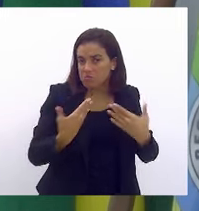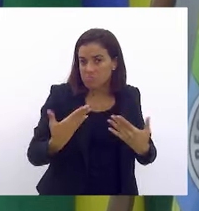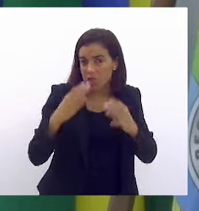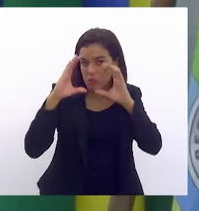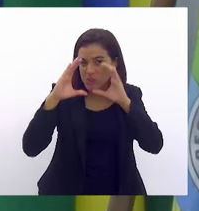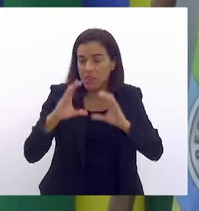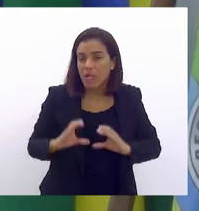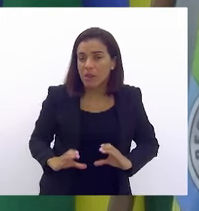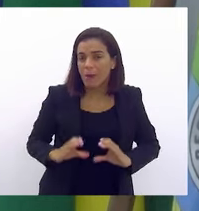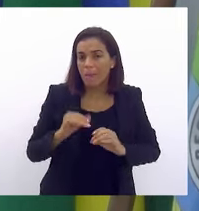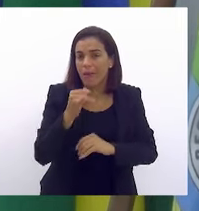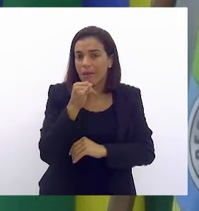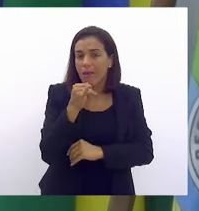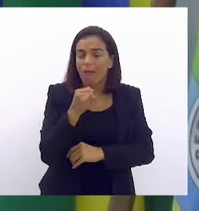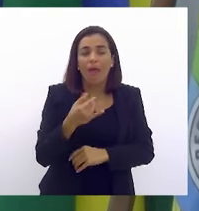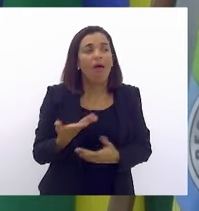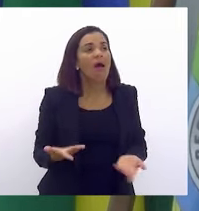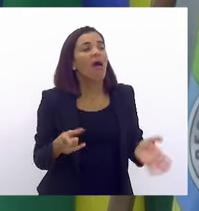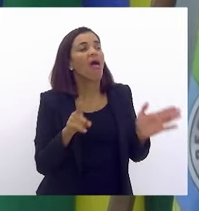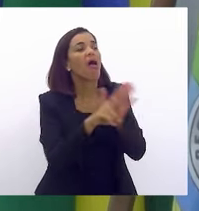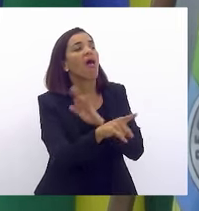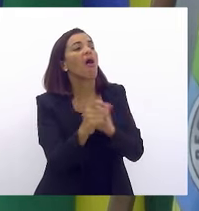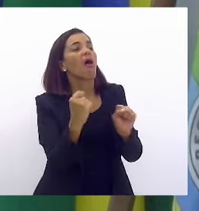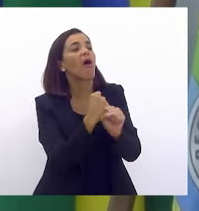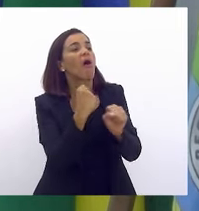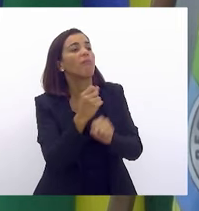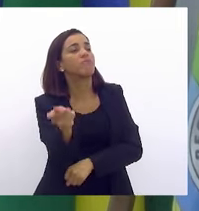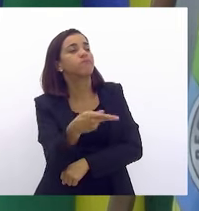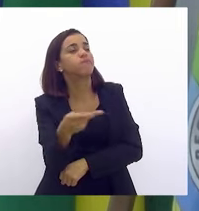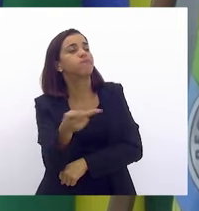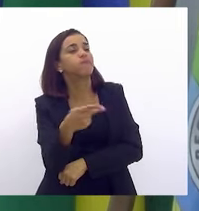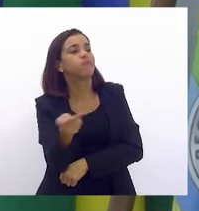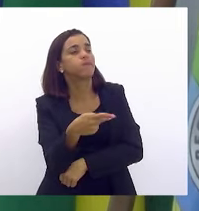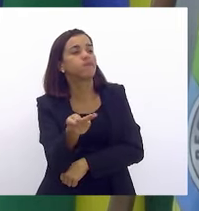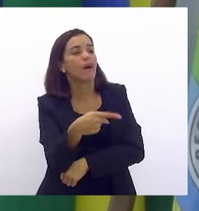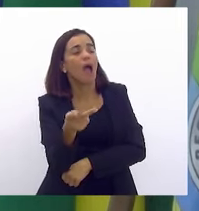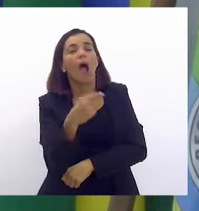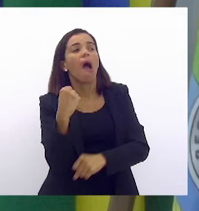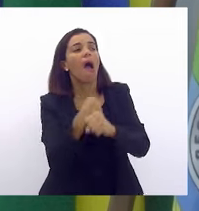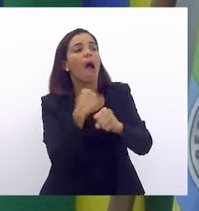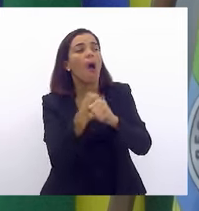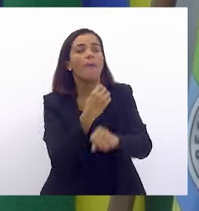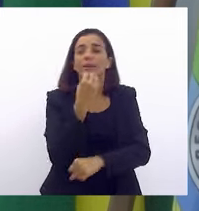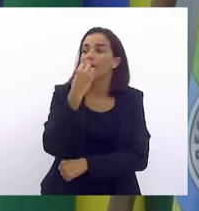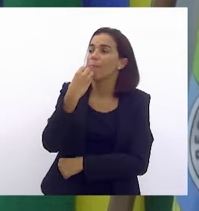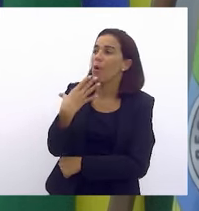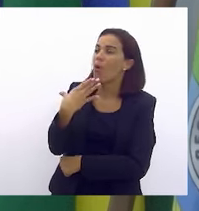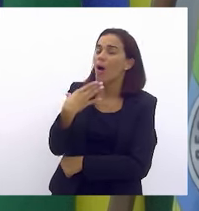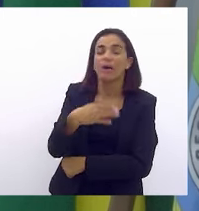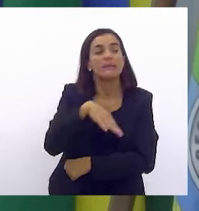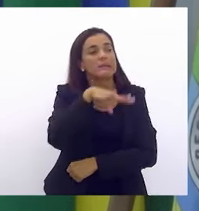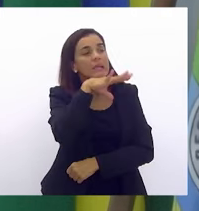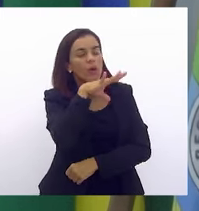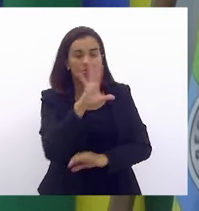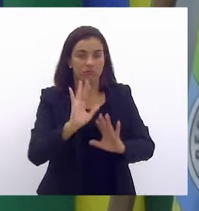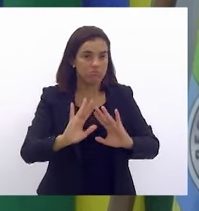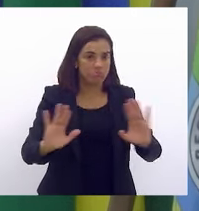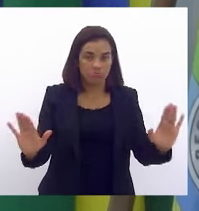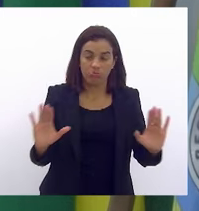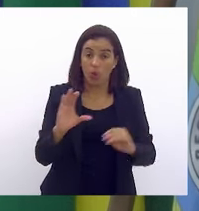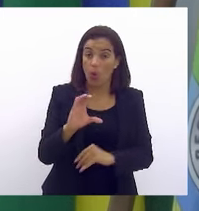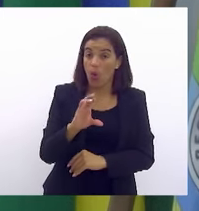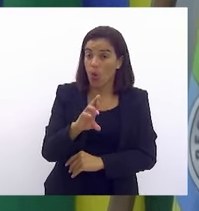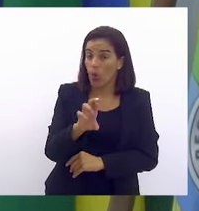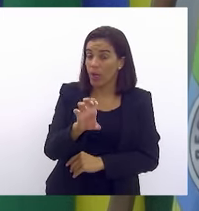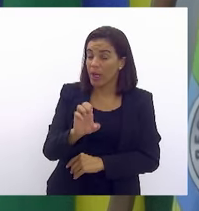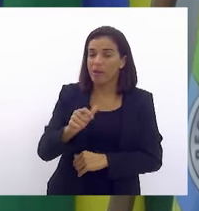apenas questionar uma obra, como foi apresentada aqui, dizer que a obra está boa, está ruim. O CREA, simplesmente, ele tem um